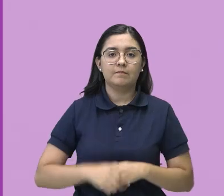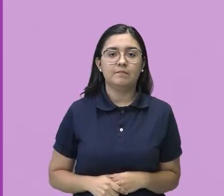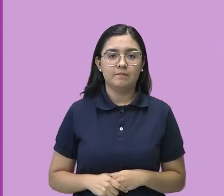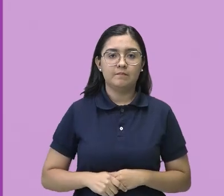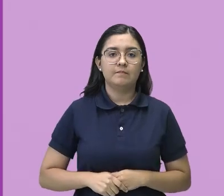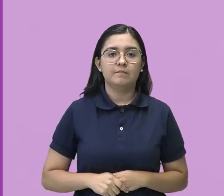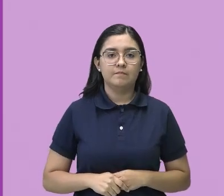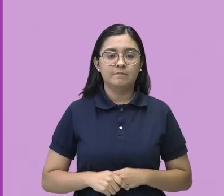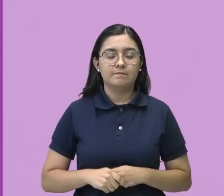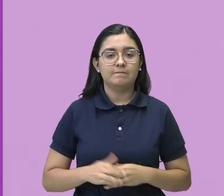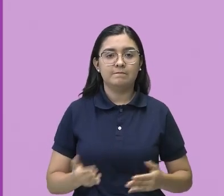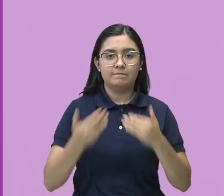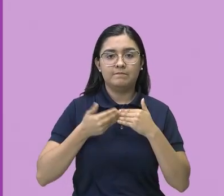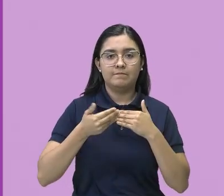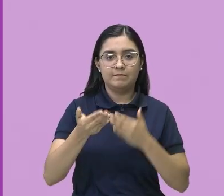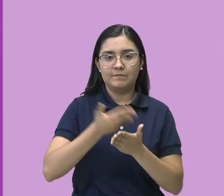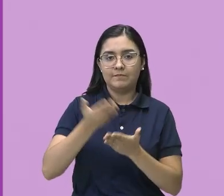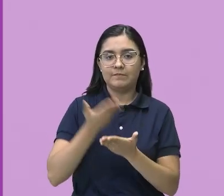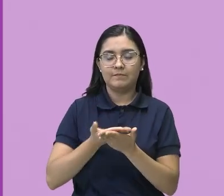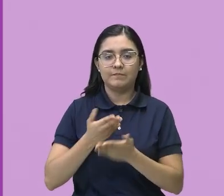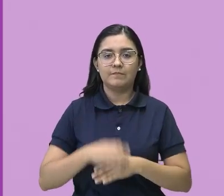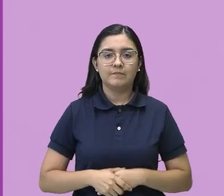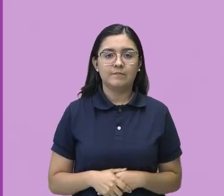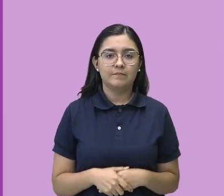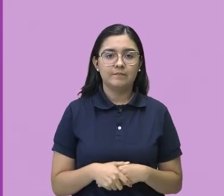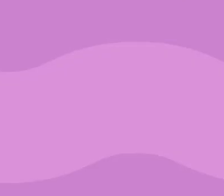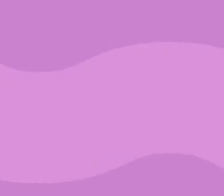detalhe. E sem mais demora, vamos começar nossa aula.